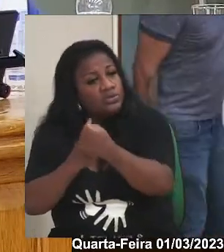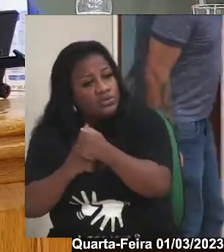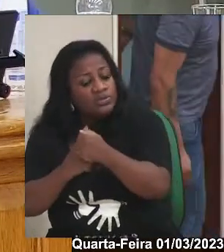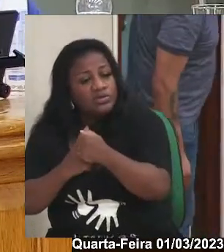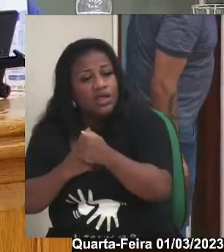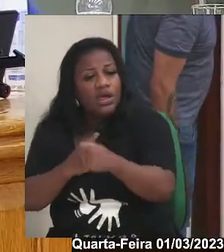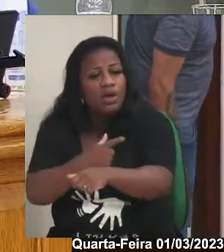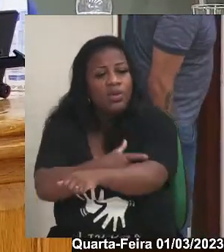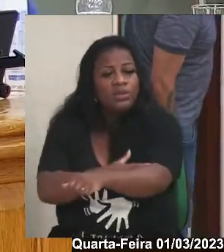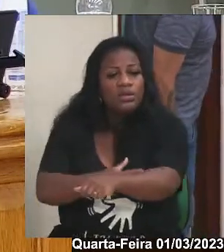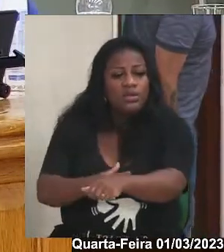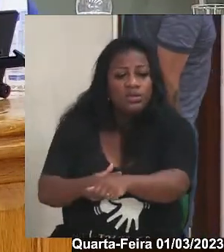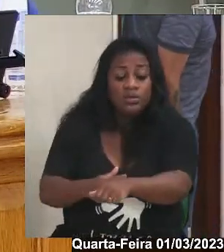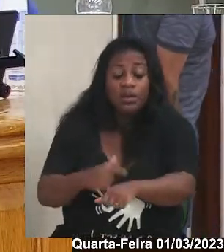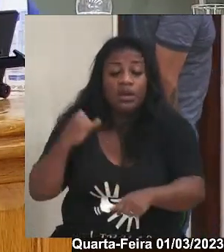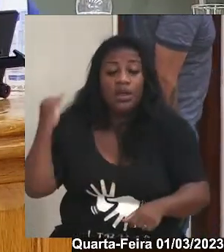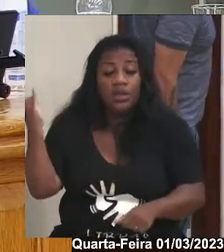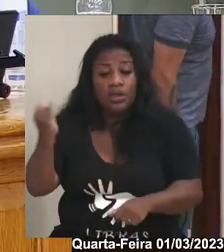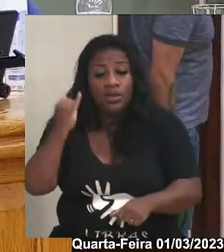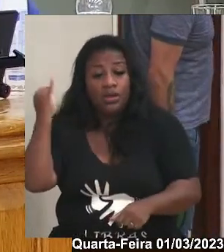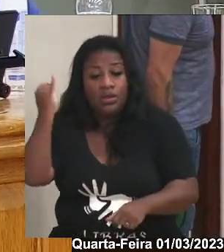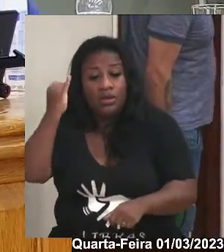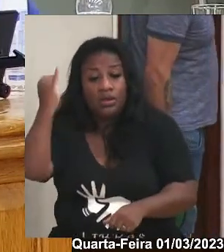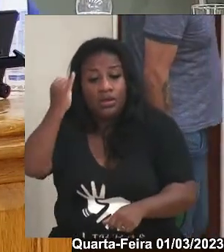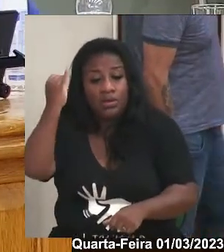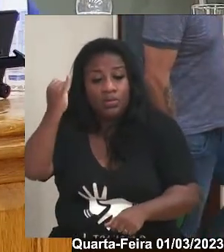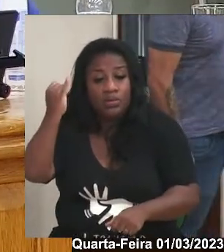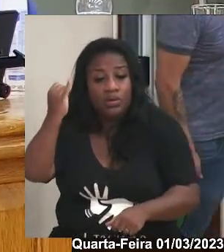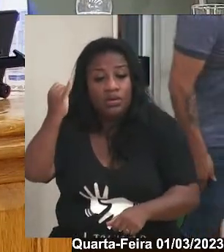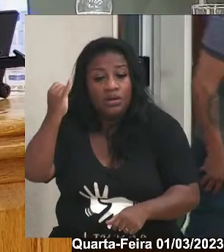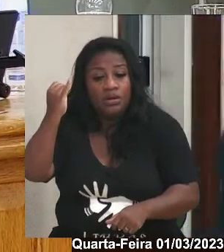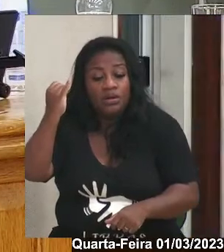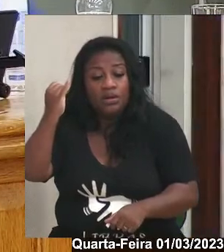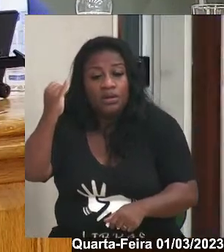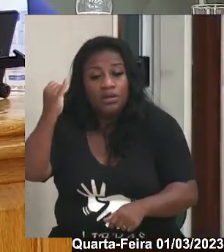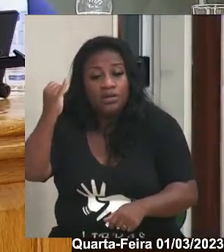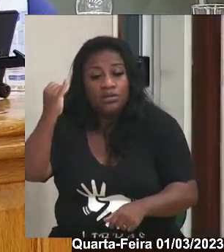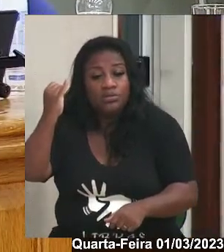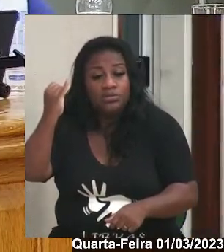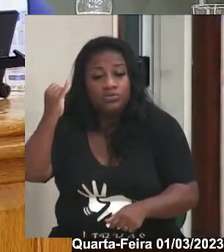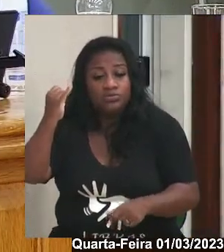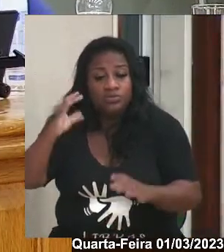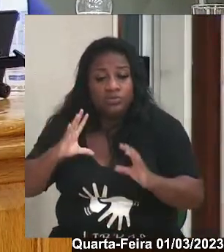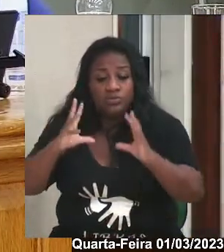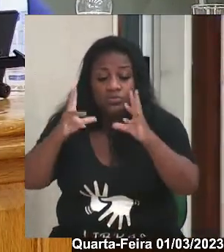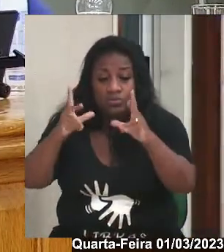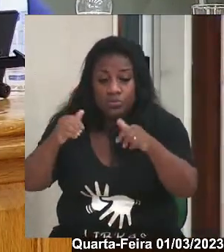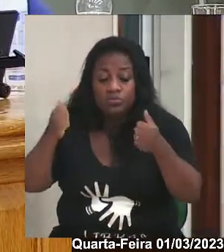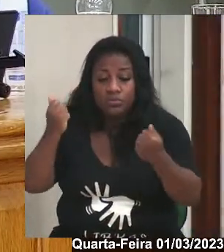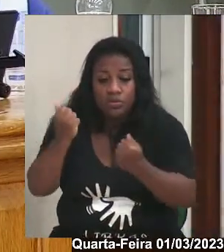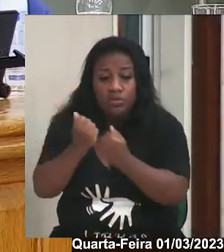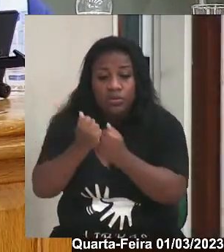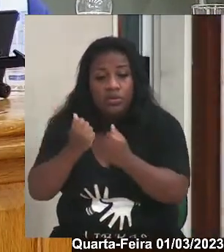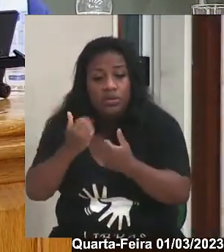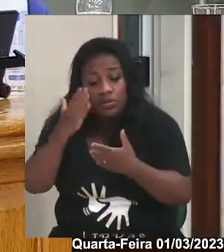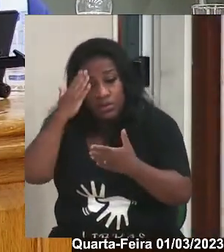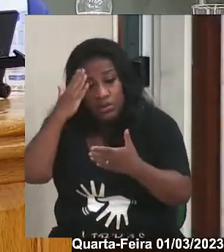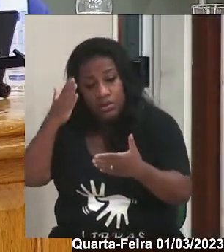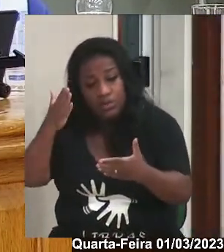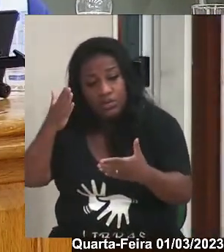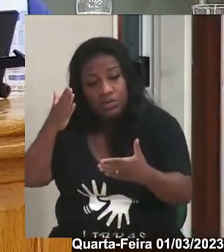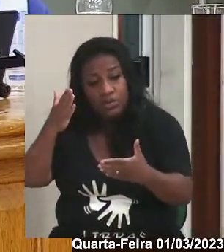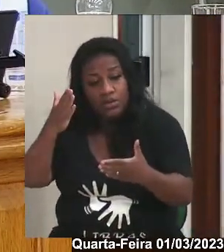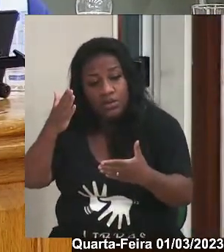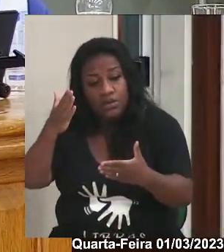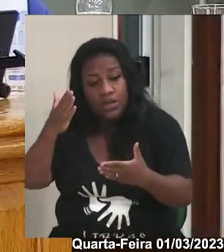questão educacional. É importante para o município e eu espero contar com o voto de todos aí. Obrigado.